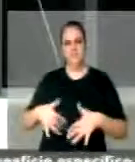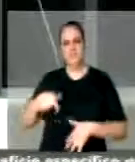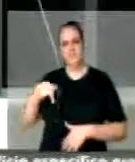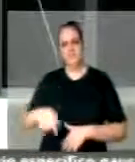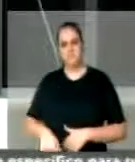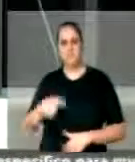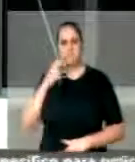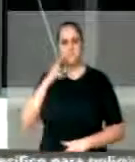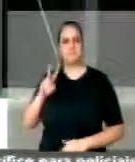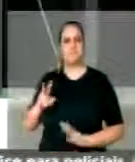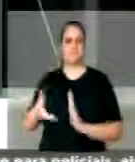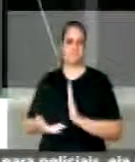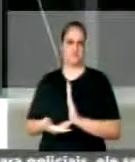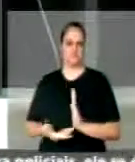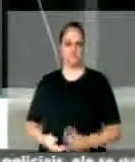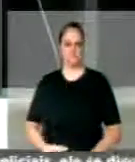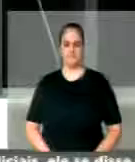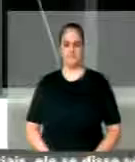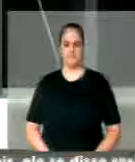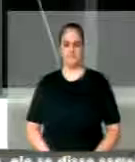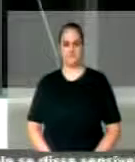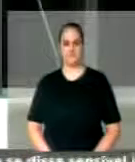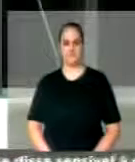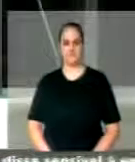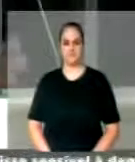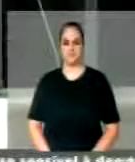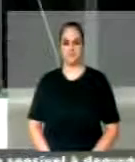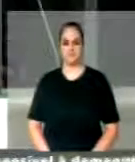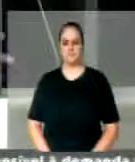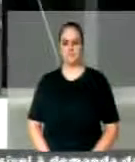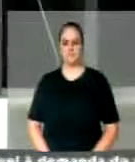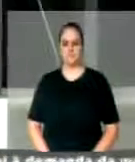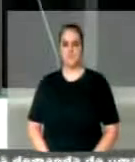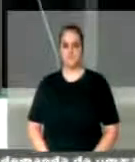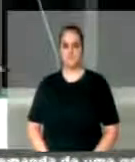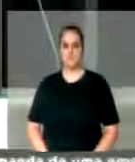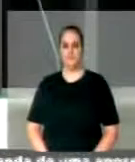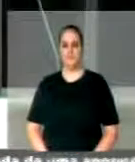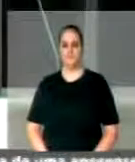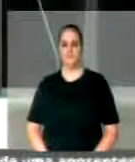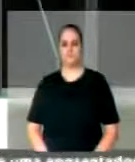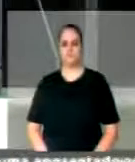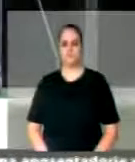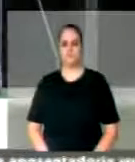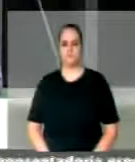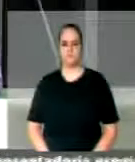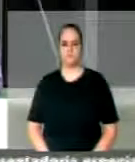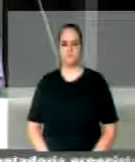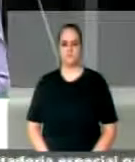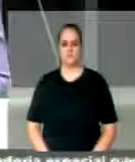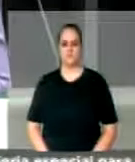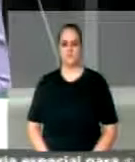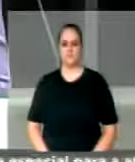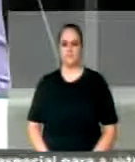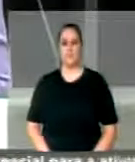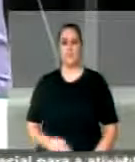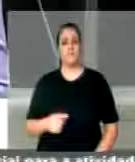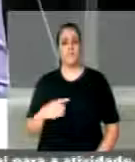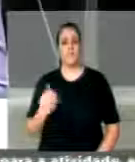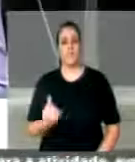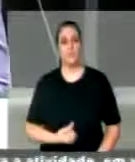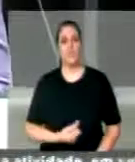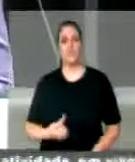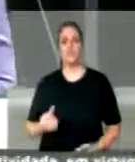casa. Nós tivemos e temos a sensibilidade de buscar na proteção